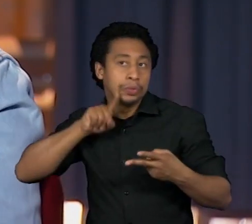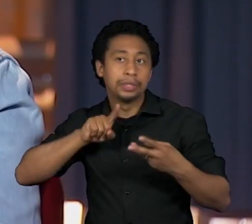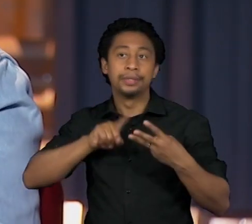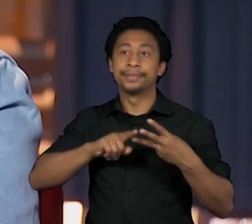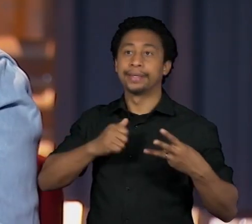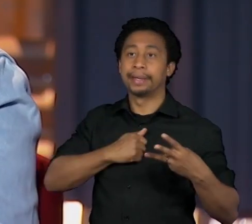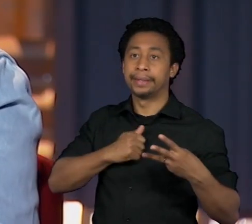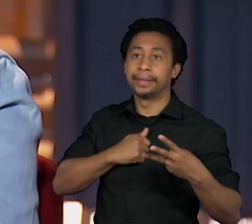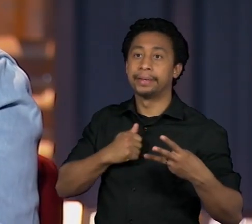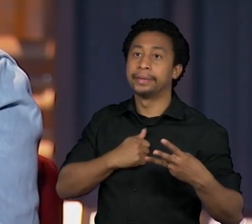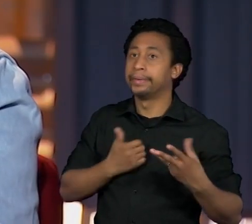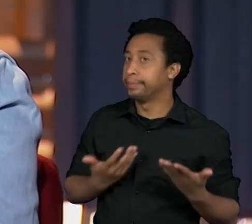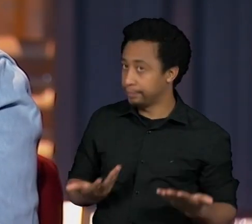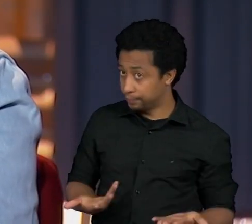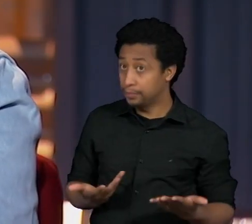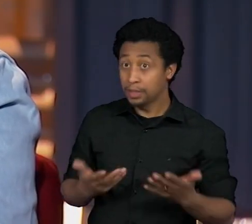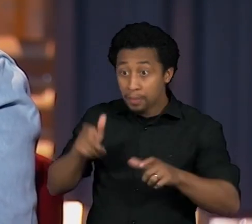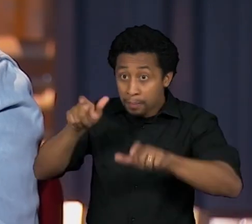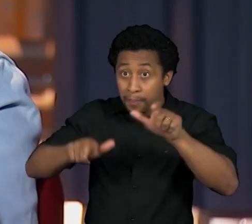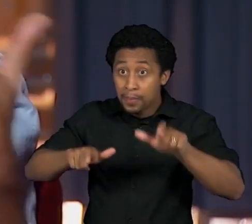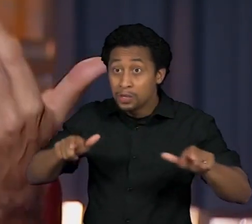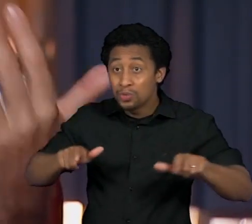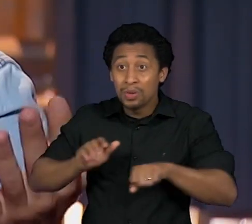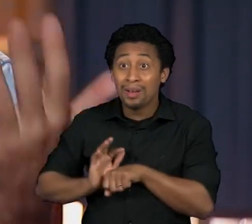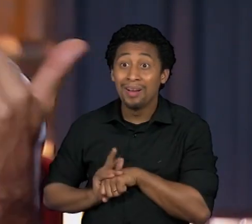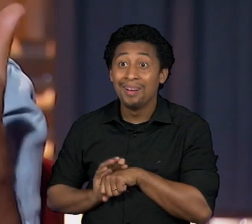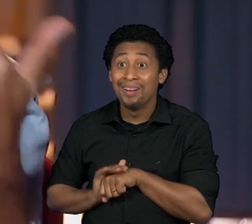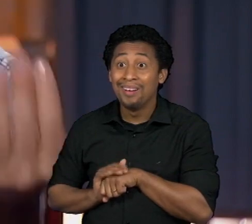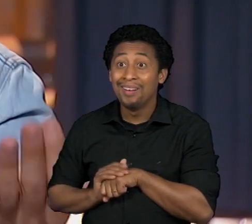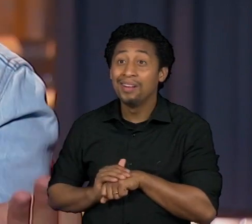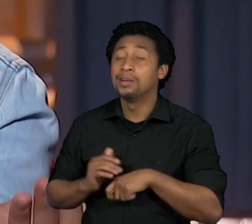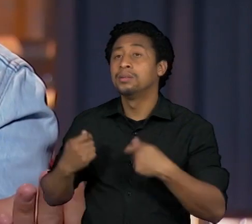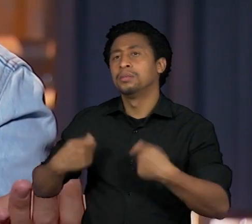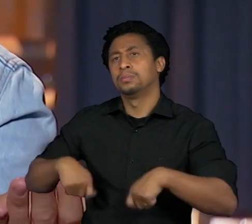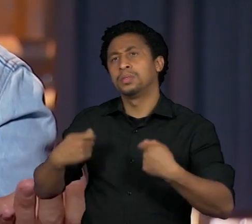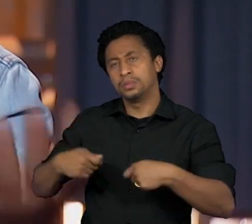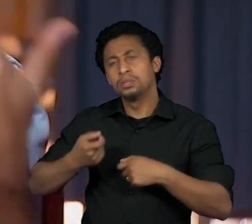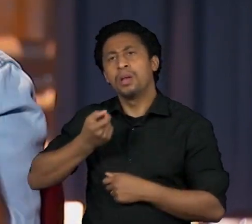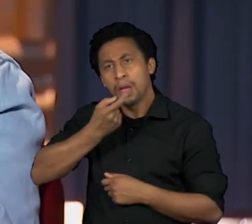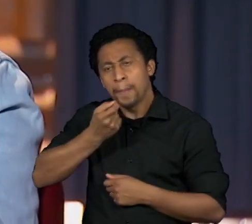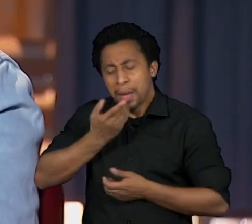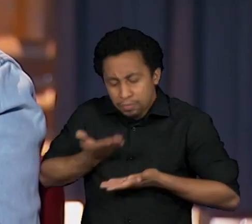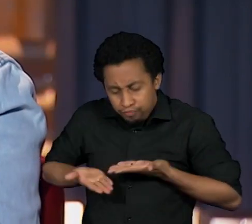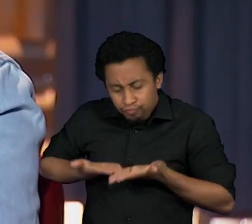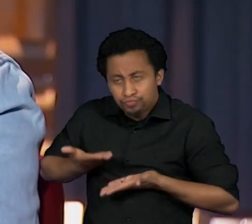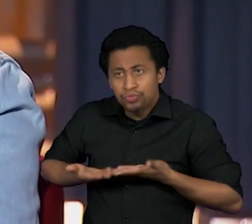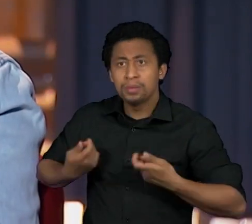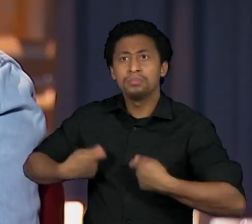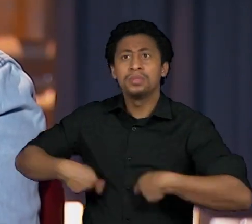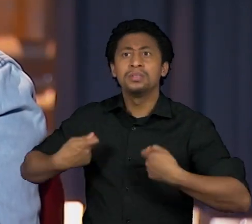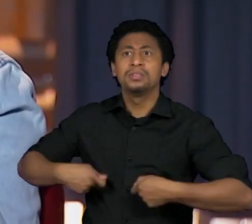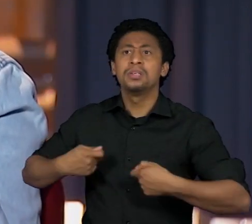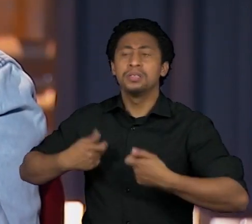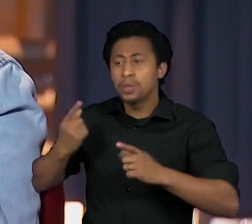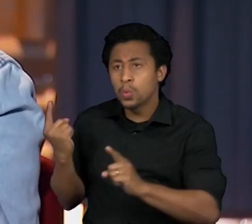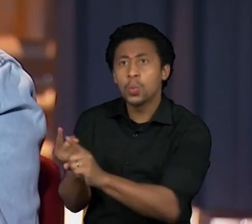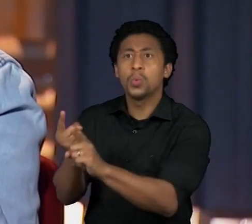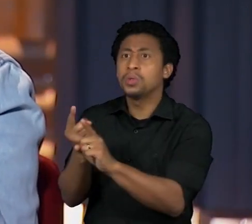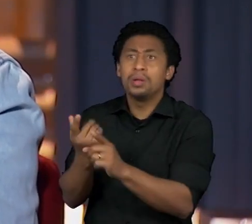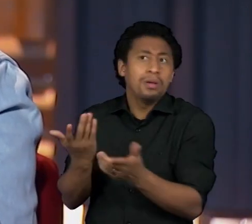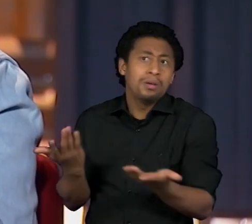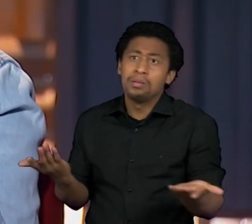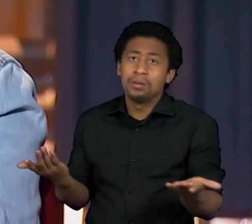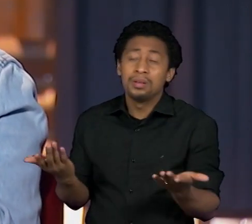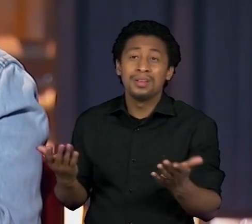quem está doente, o que é importante é que ela tenha acesso a mais remédios para encontrar o seu, e não menos remédios. Né? As pessoas estão com medo